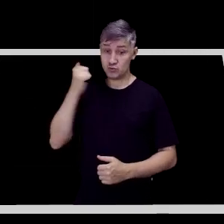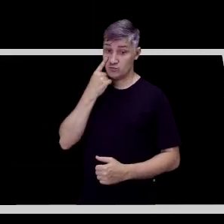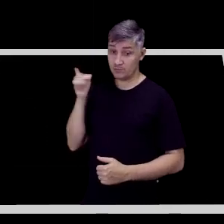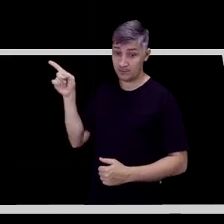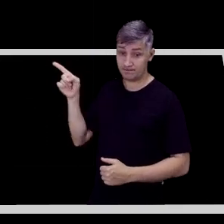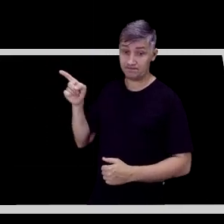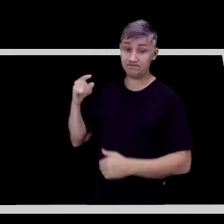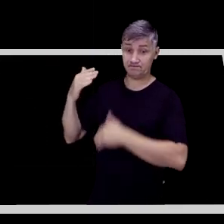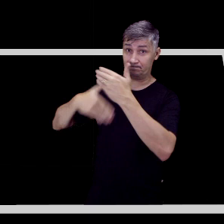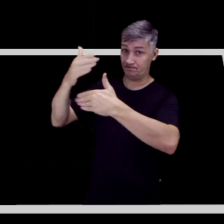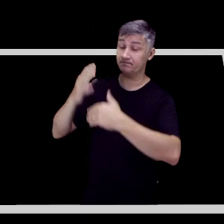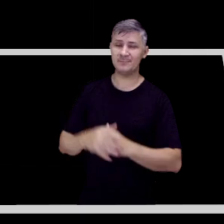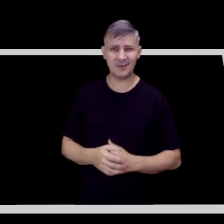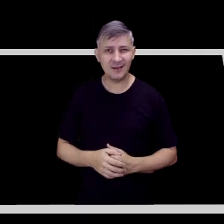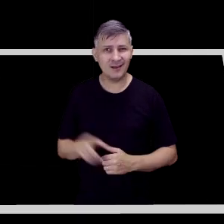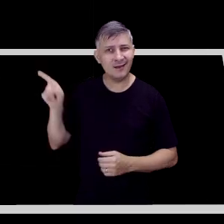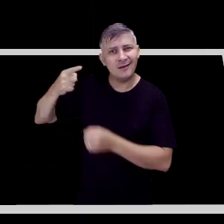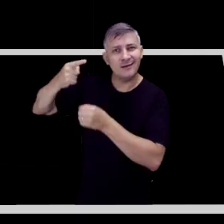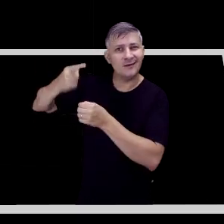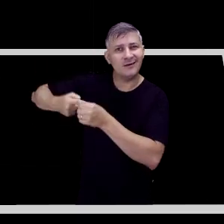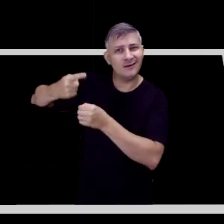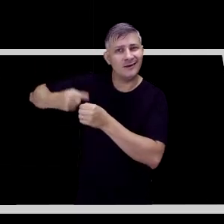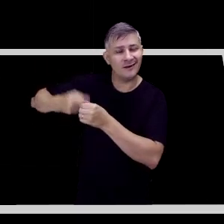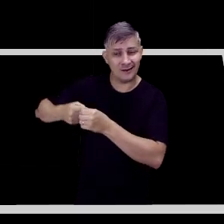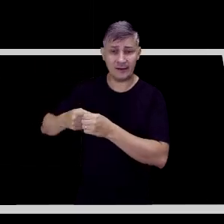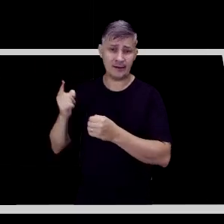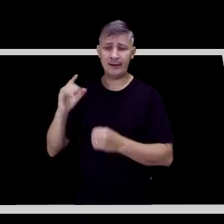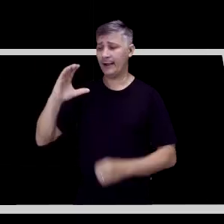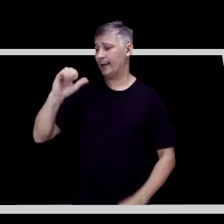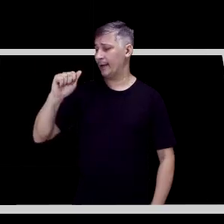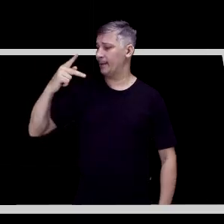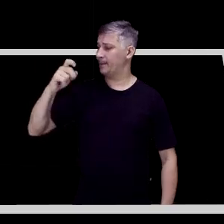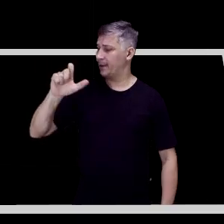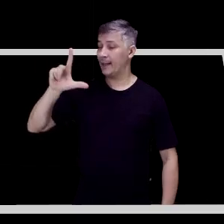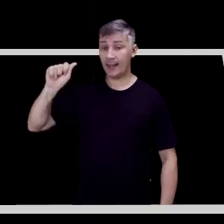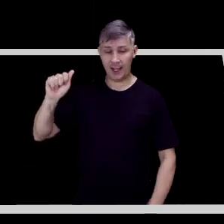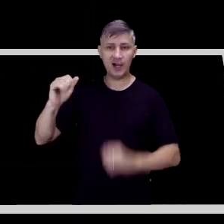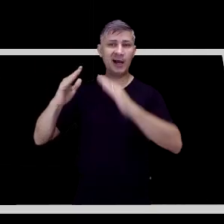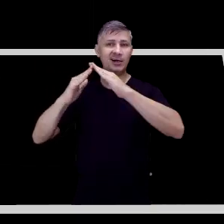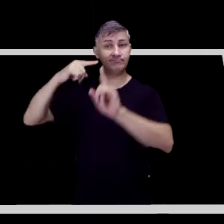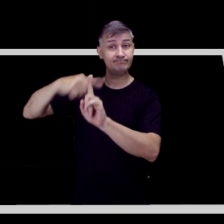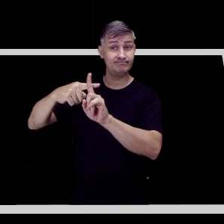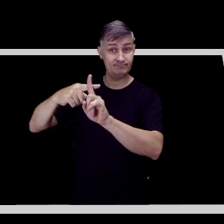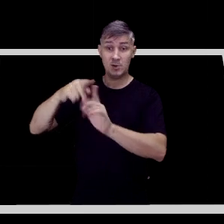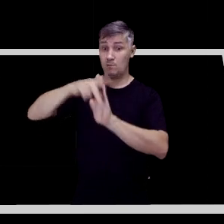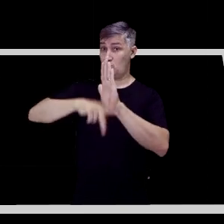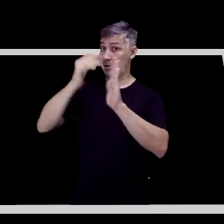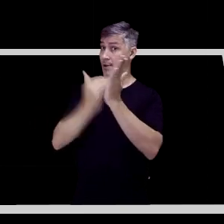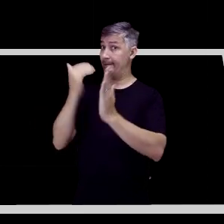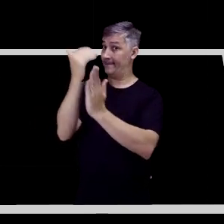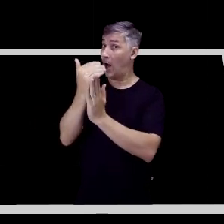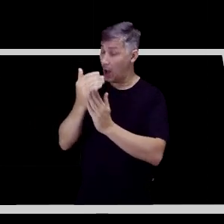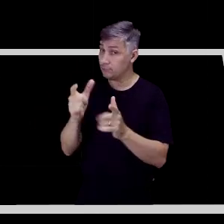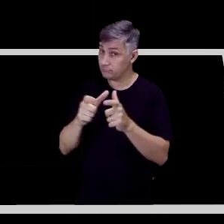E por último, né, até para não, acho que eu já falei demais, essa capela que faz parte de um projeto